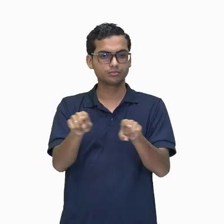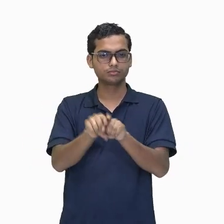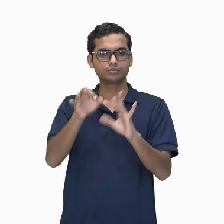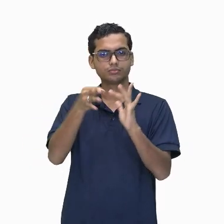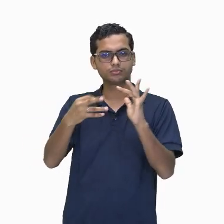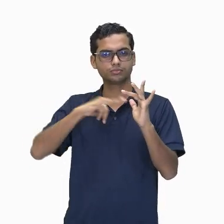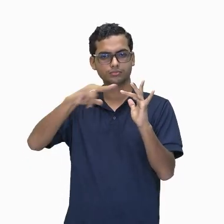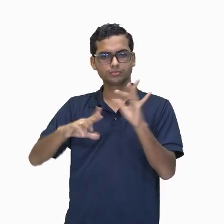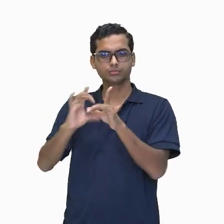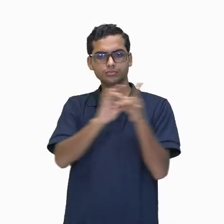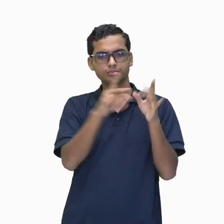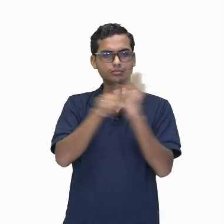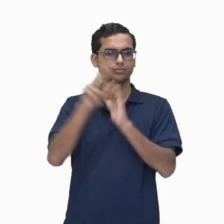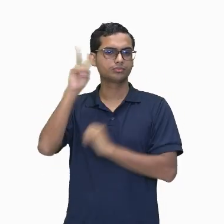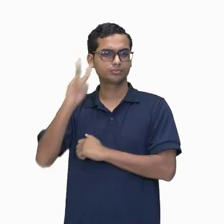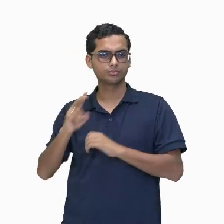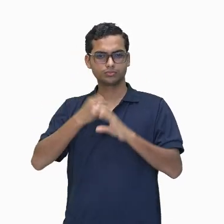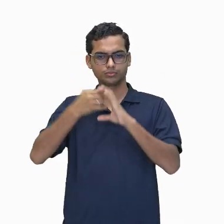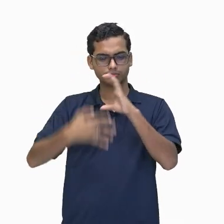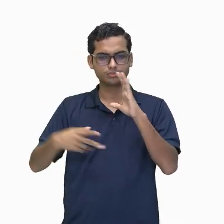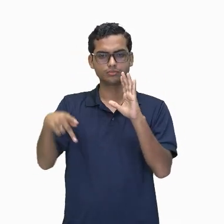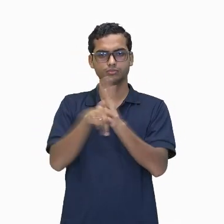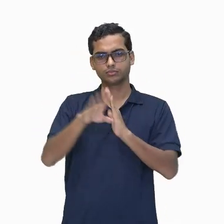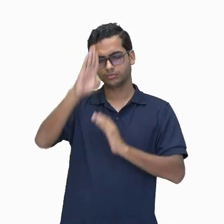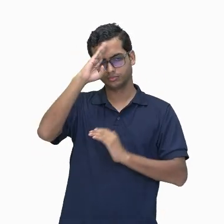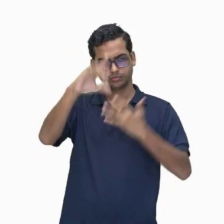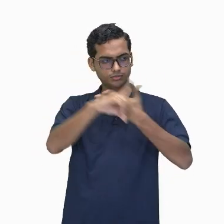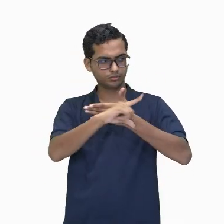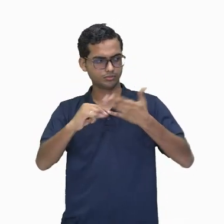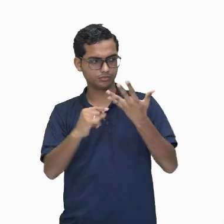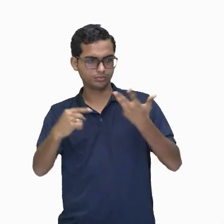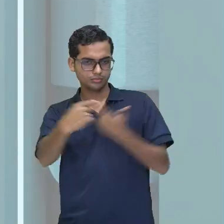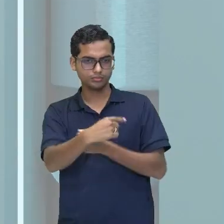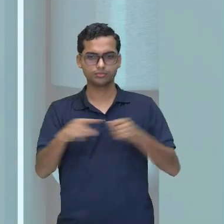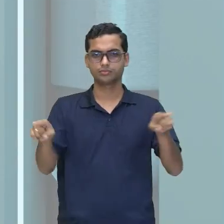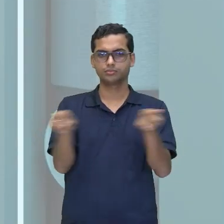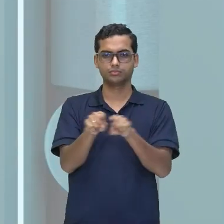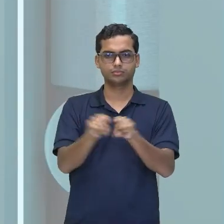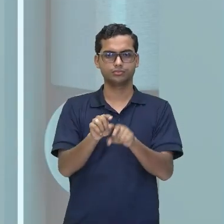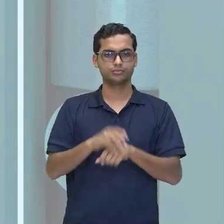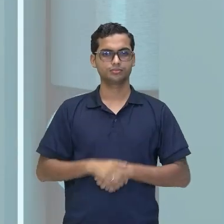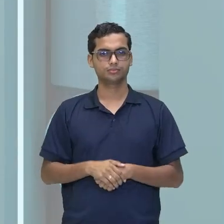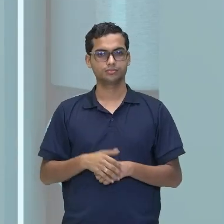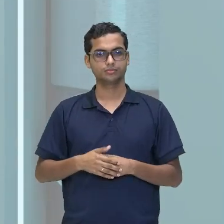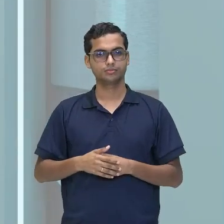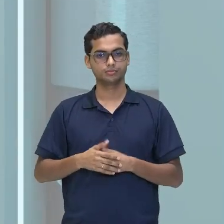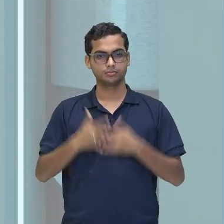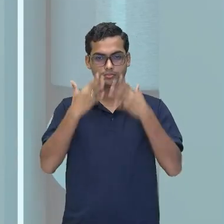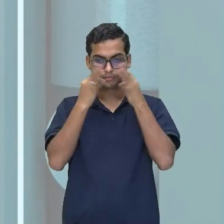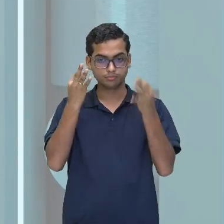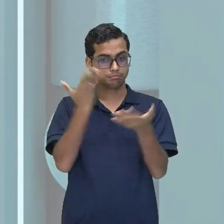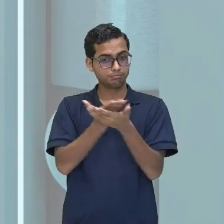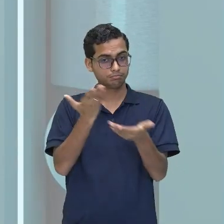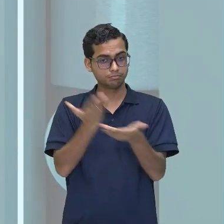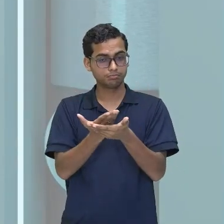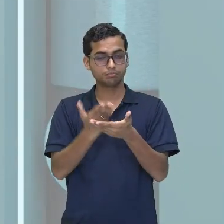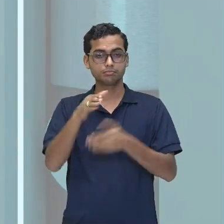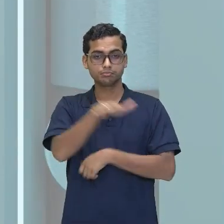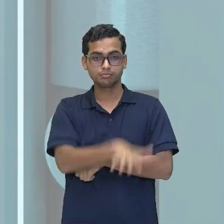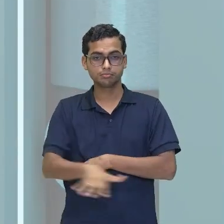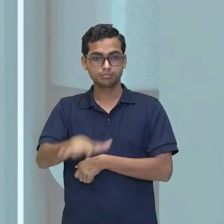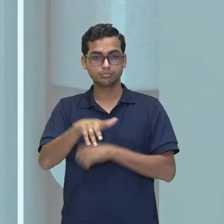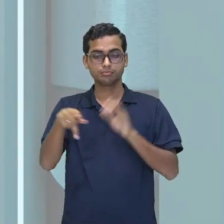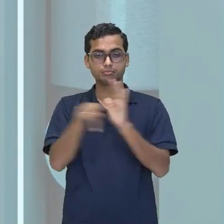contexto histórico, características e principais autores. Então, nós vamos estudar um pouco a respeito